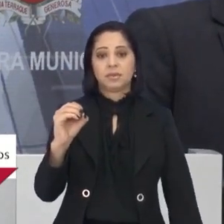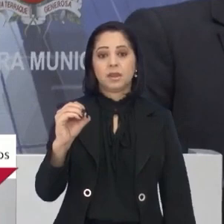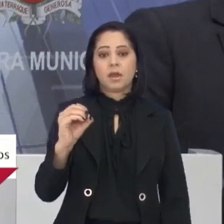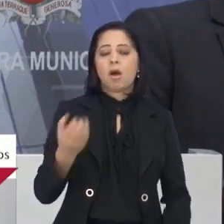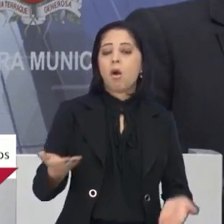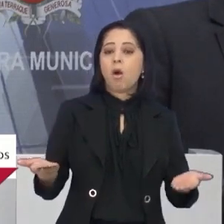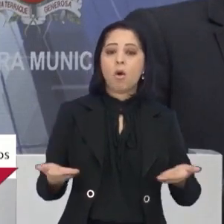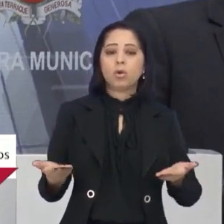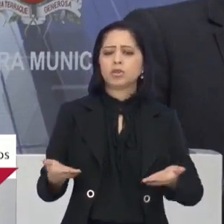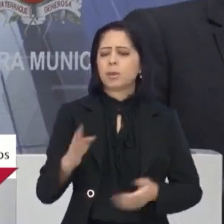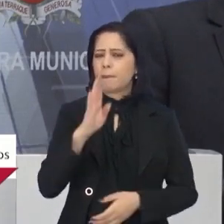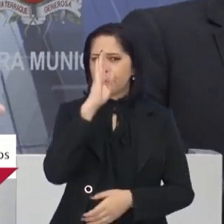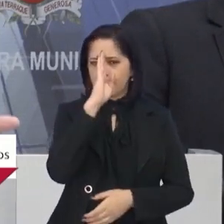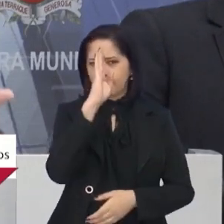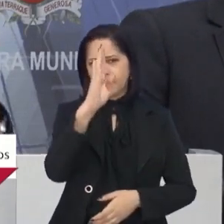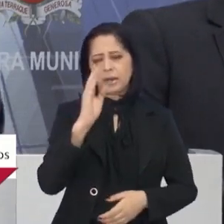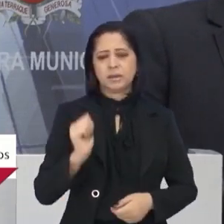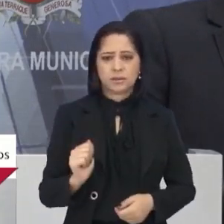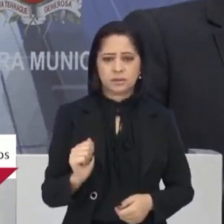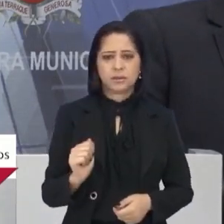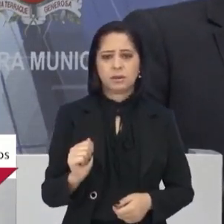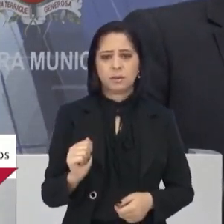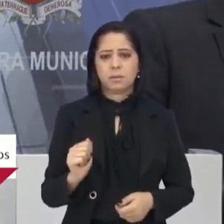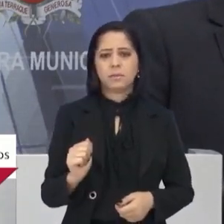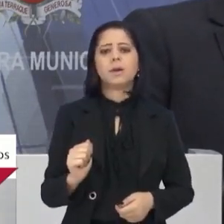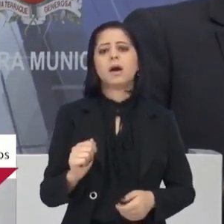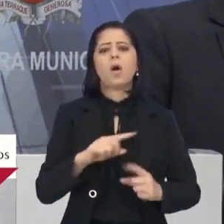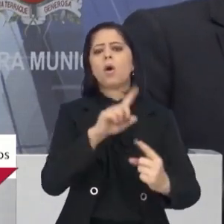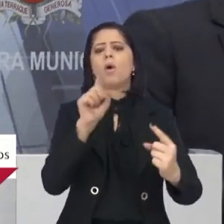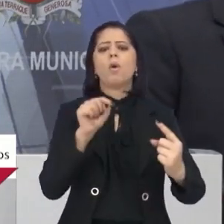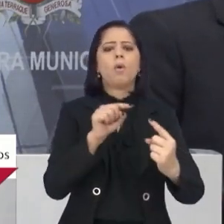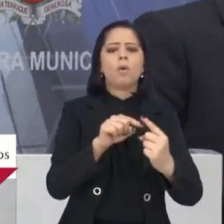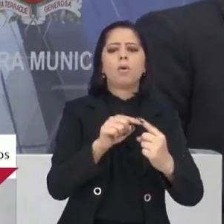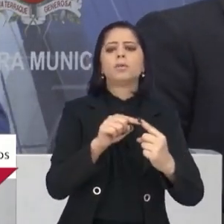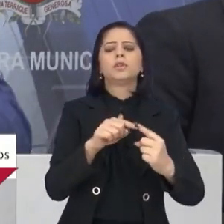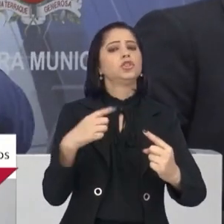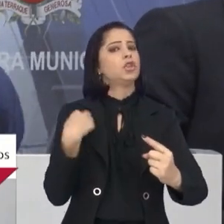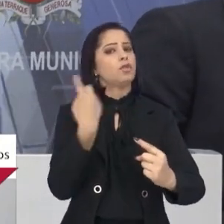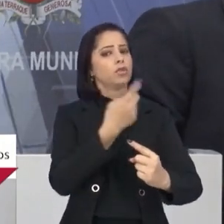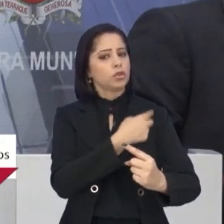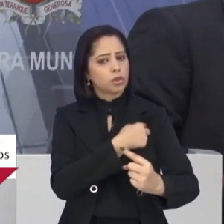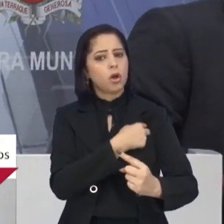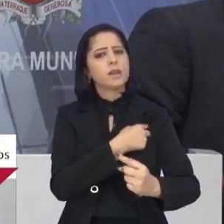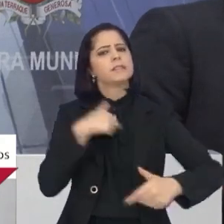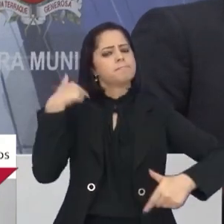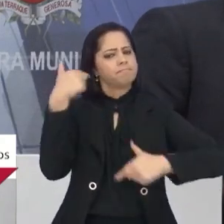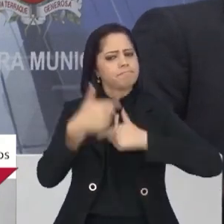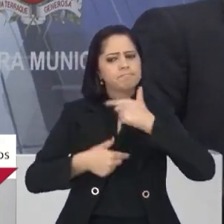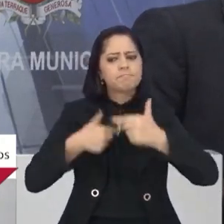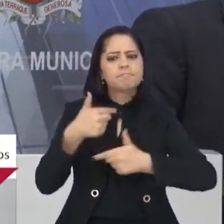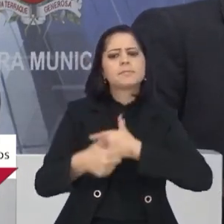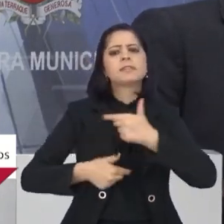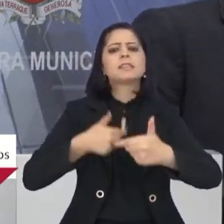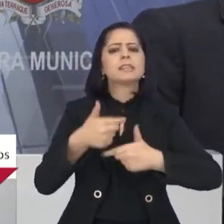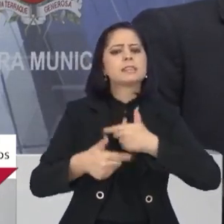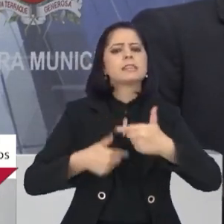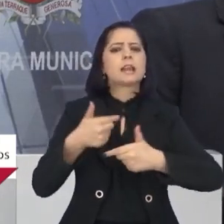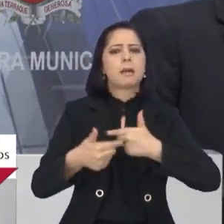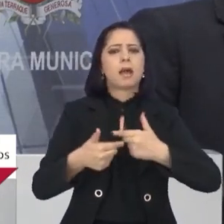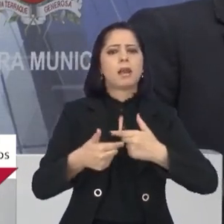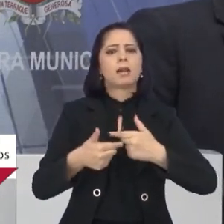hoje principalmente esses indicadores de trazer isso para dentro para que a gente possa como município trabalhar indicadores como